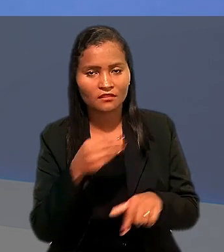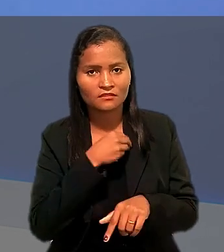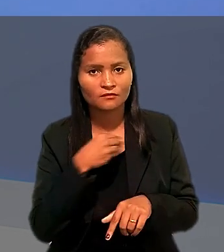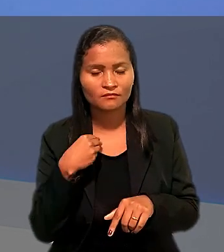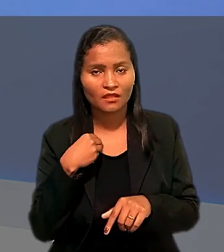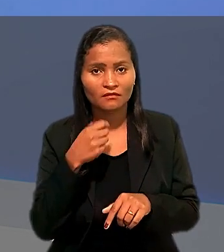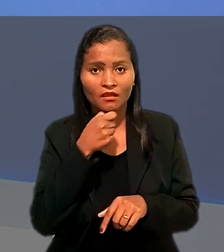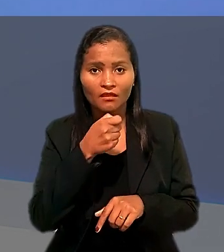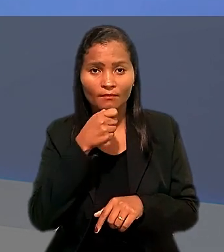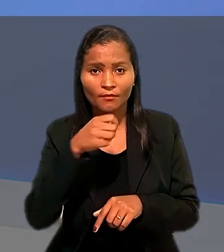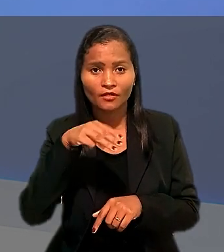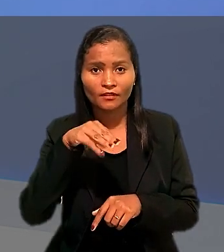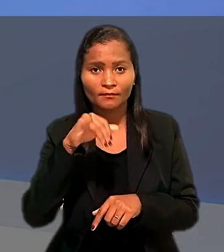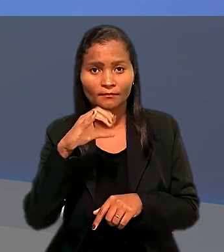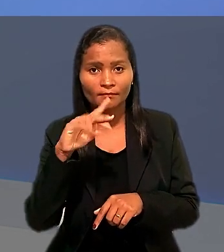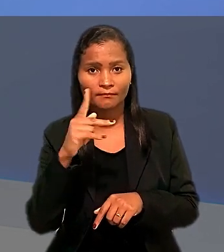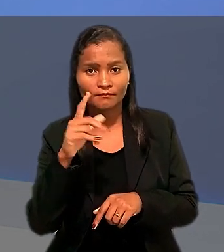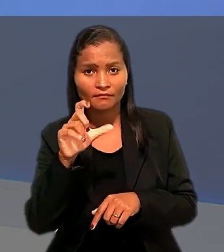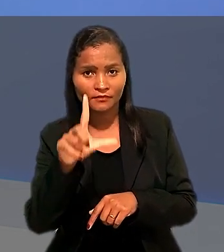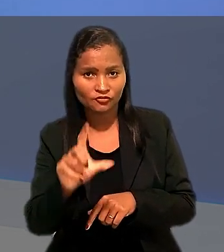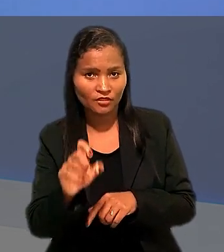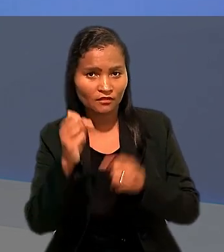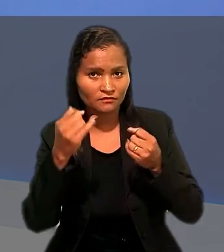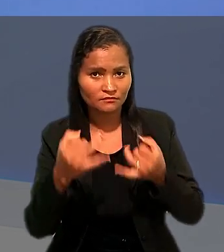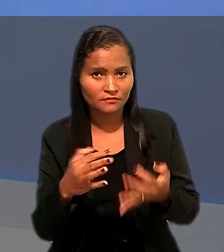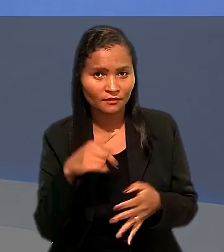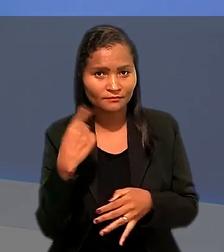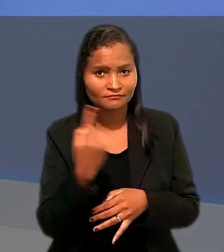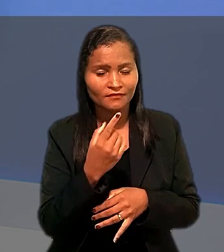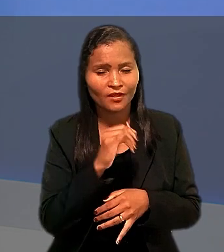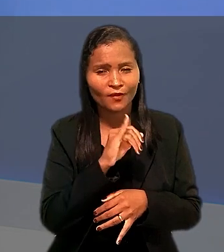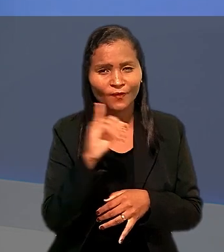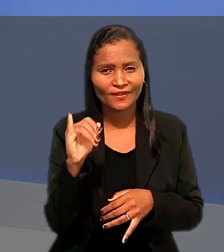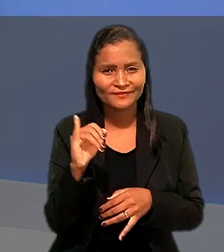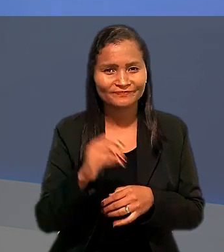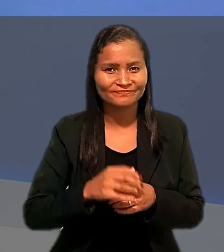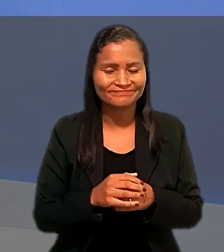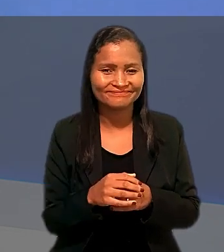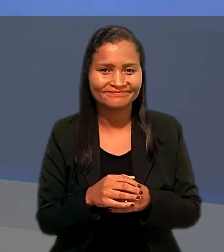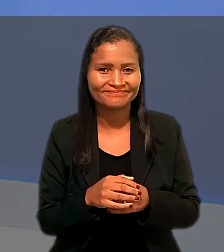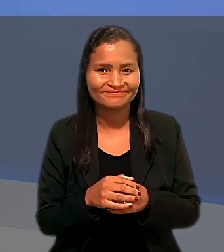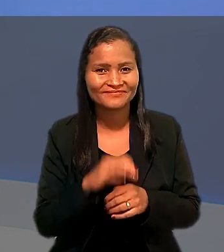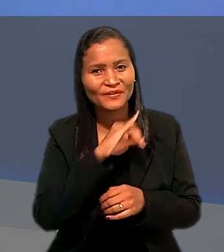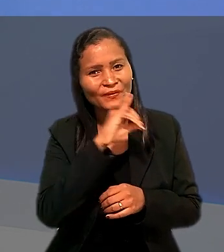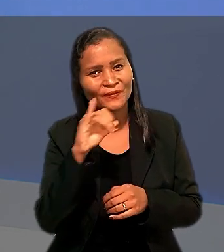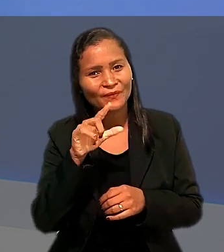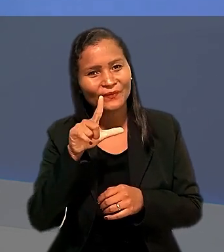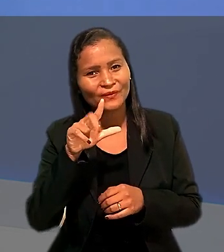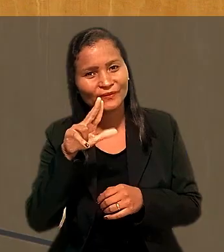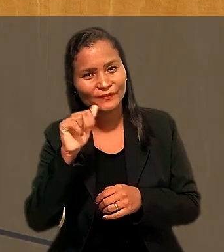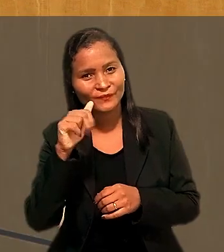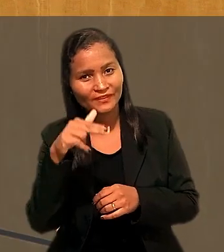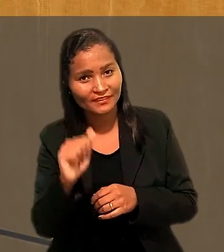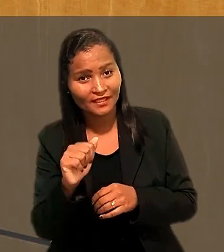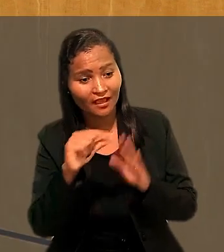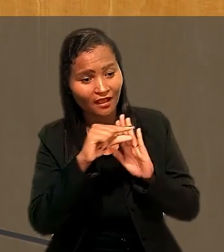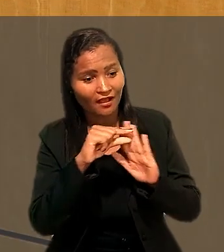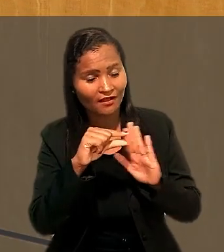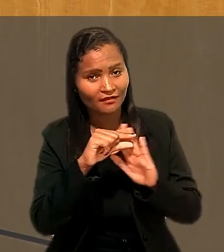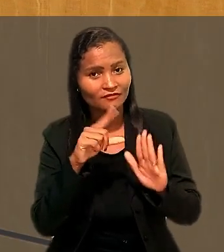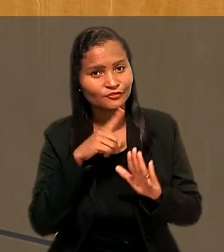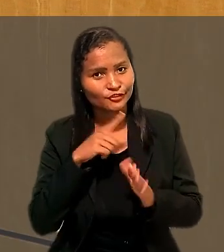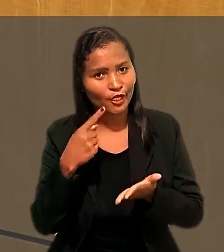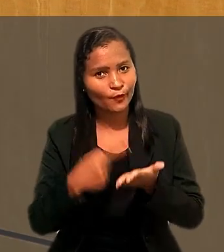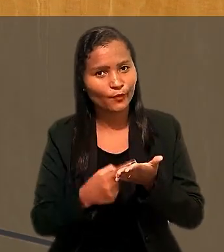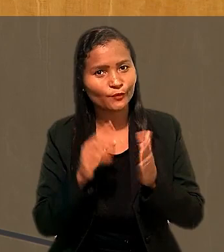A repórter Michele Chiapa explica esse caso pra gente. Oi, Michele. Oi, Luana. A cláusula estava